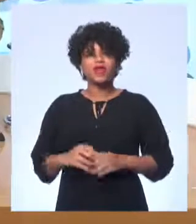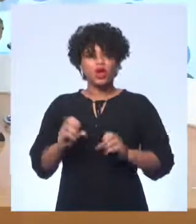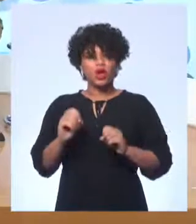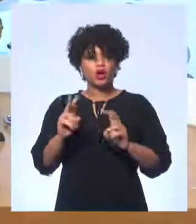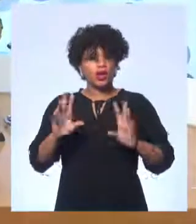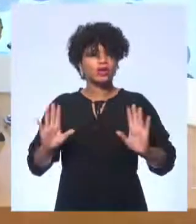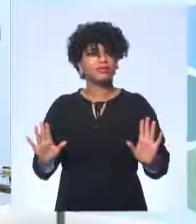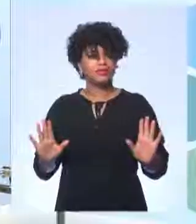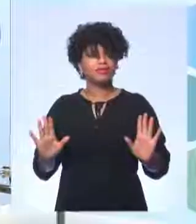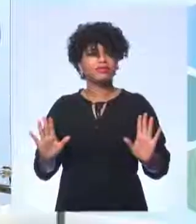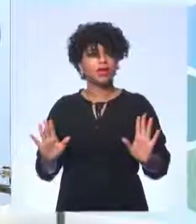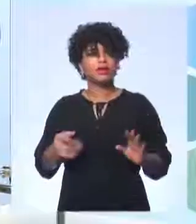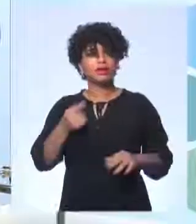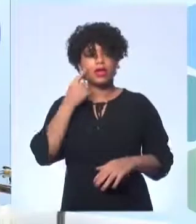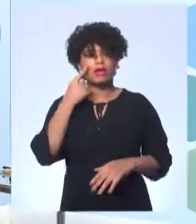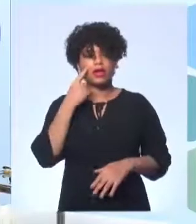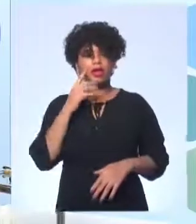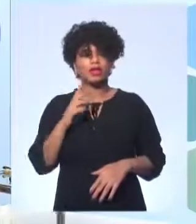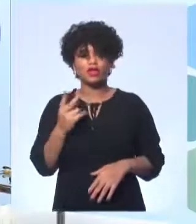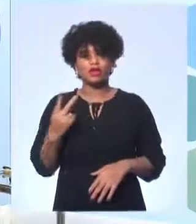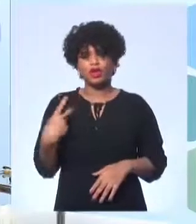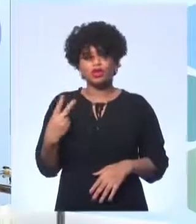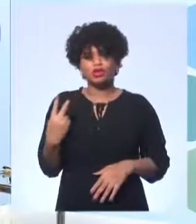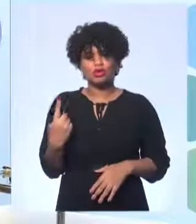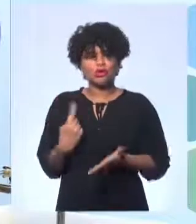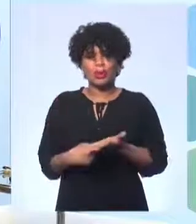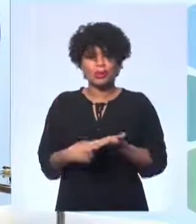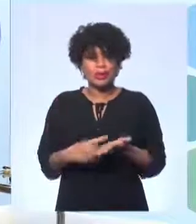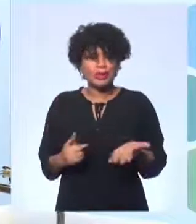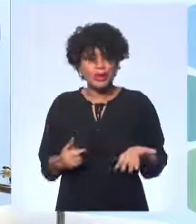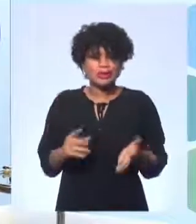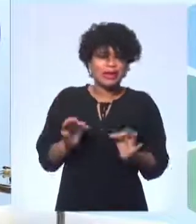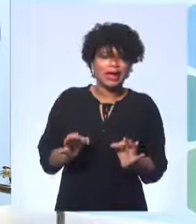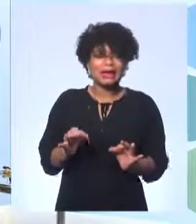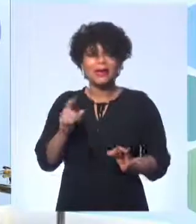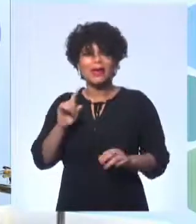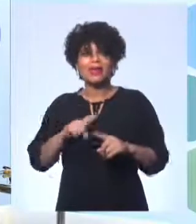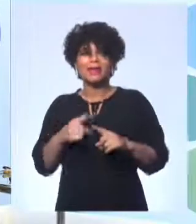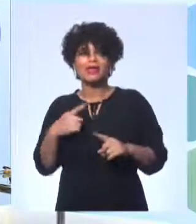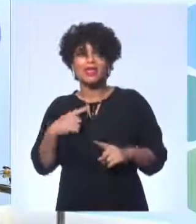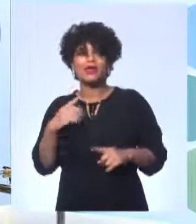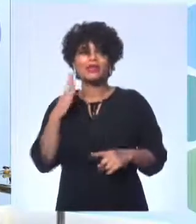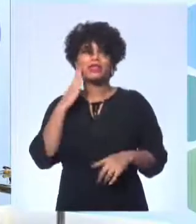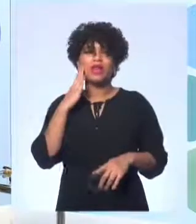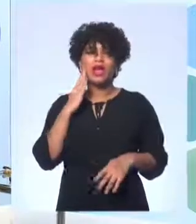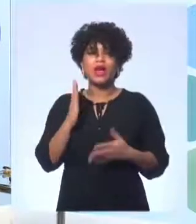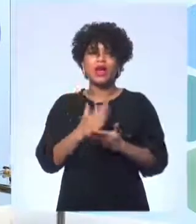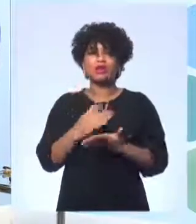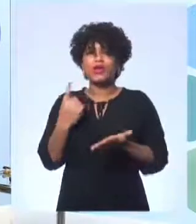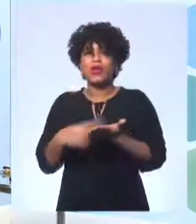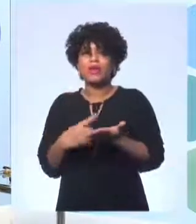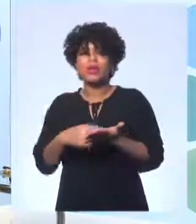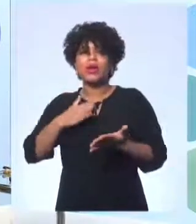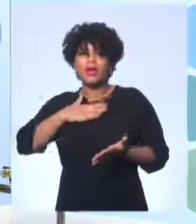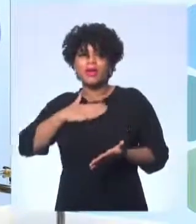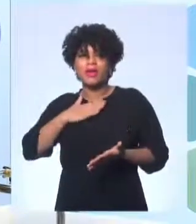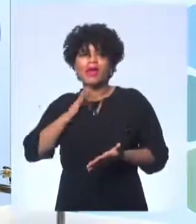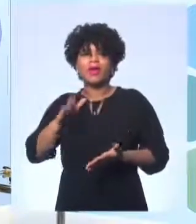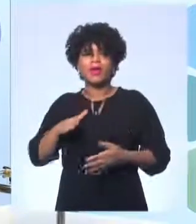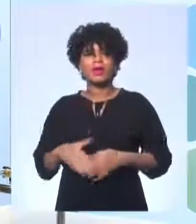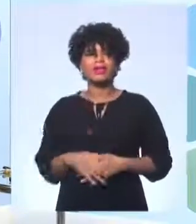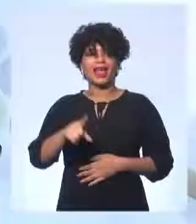Ok, então pessoal, a gente nunca tocou antes, mas a gente sabe alguns códigos, eu sei desse meu